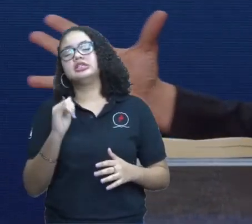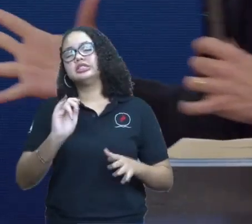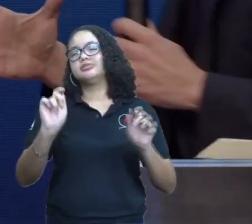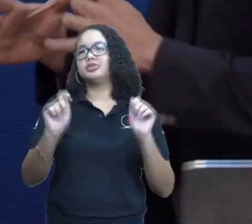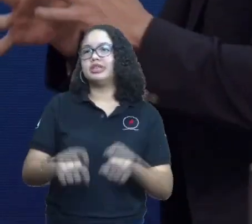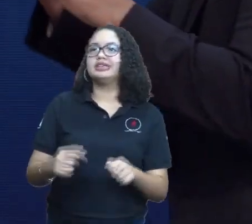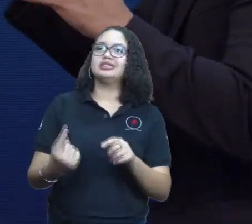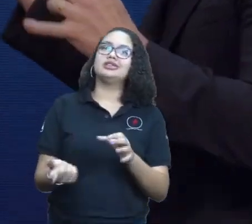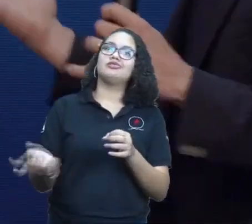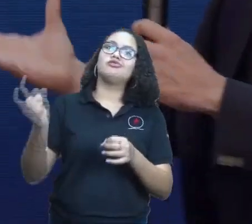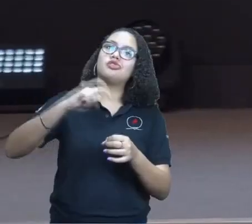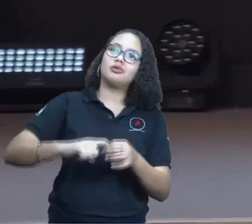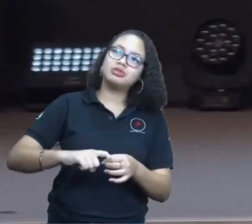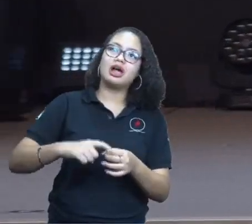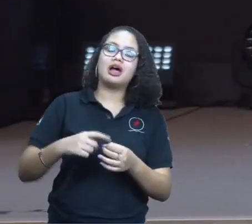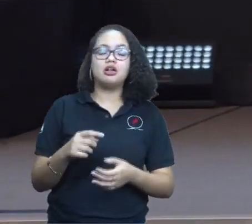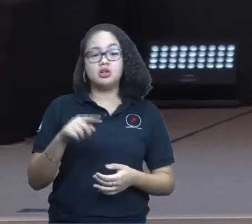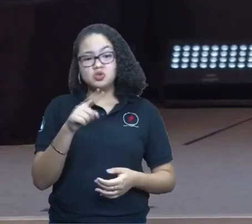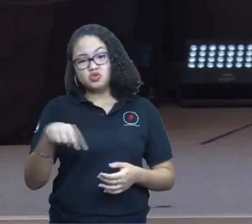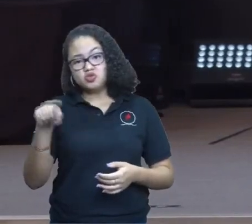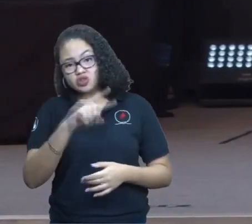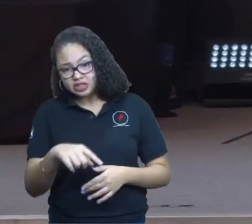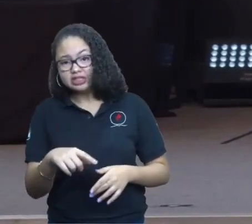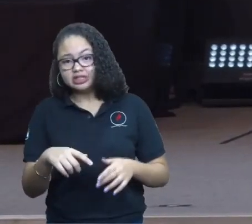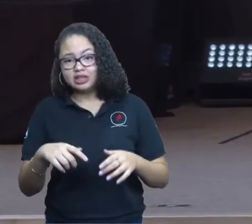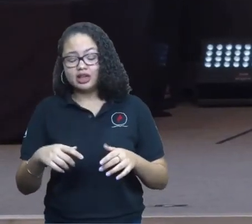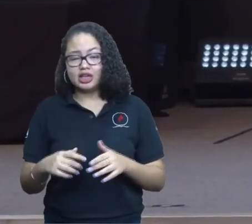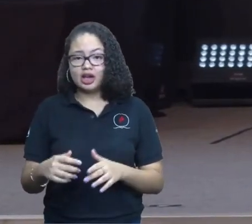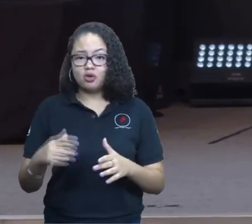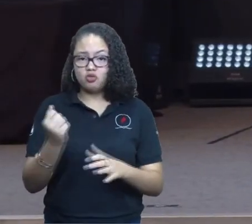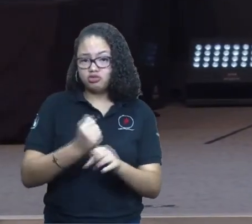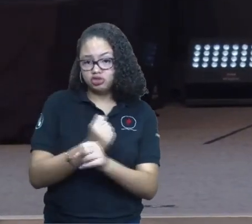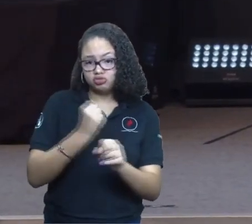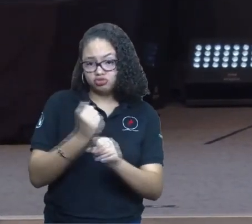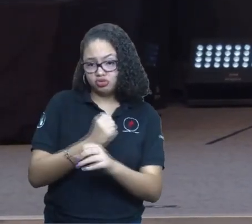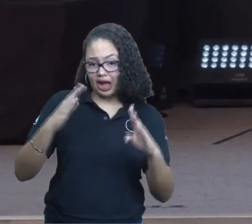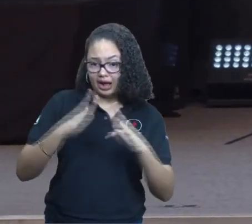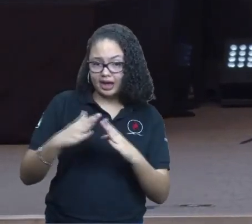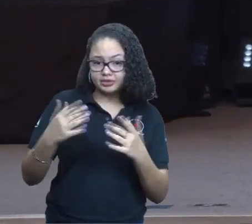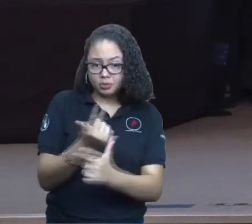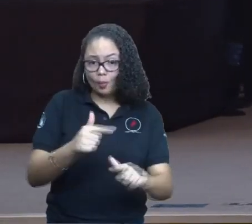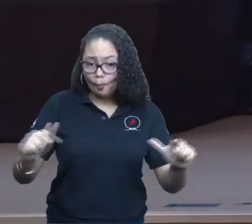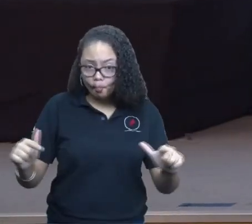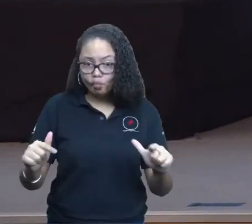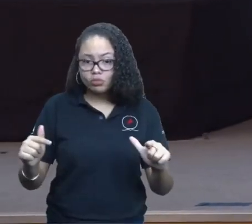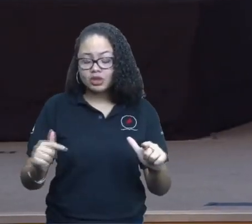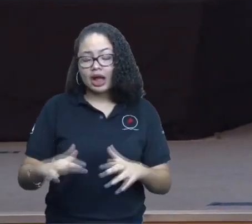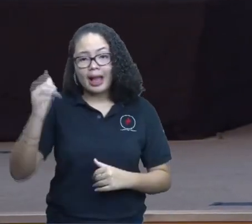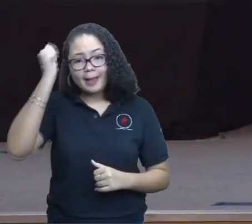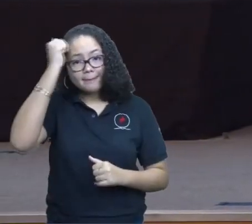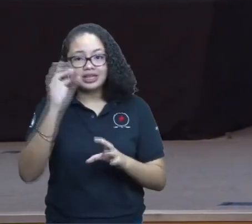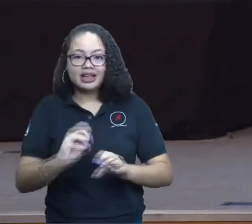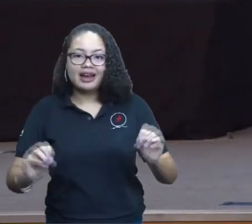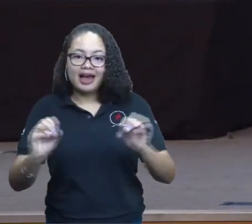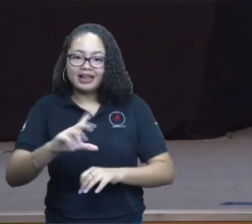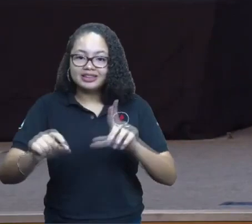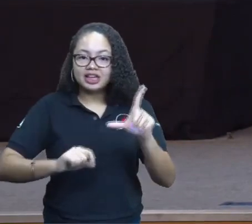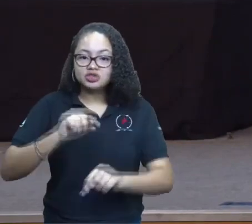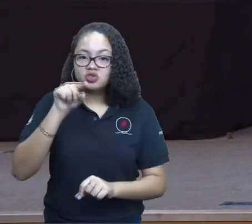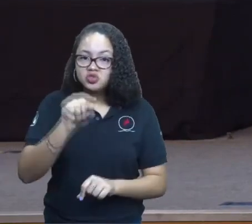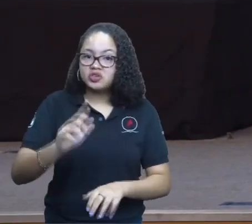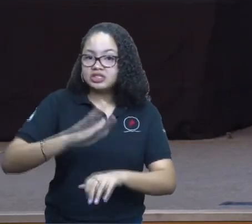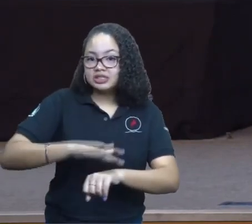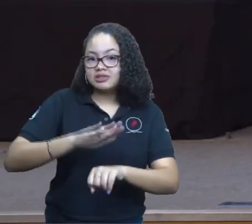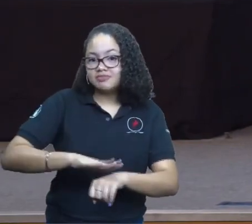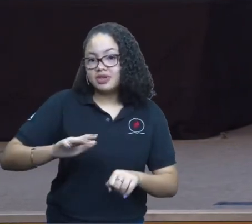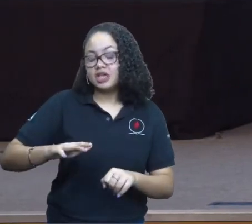voltar atrás se eu pudesse voltar atrás O que você ia construir a casa no meio do deserto não se arrependa de ter feito a escolha que você fez pega